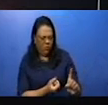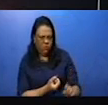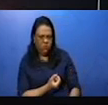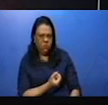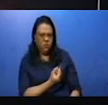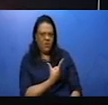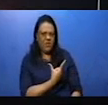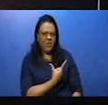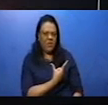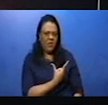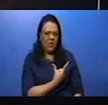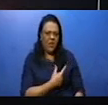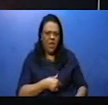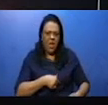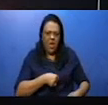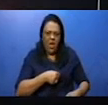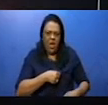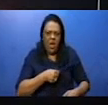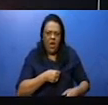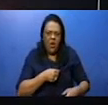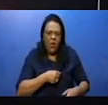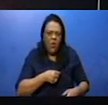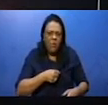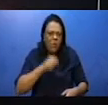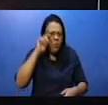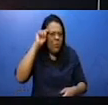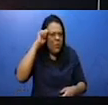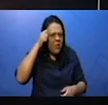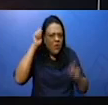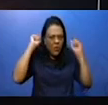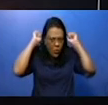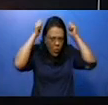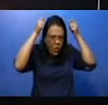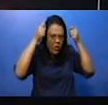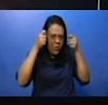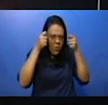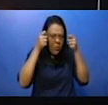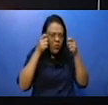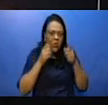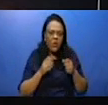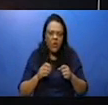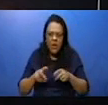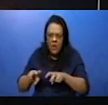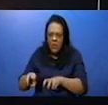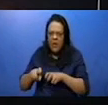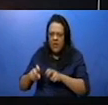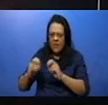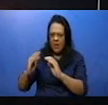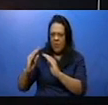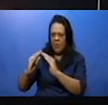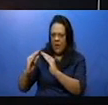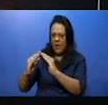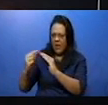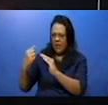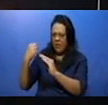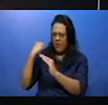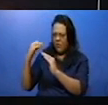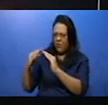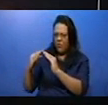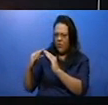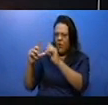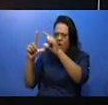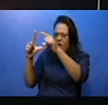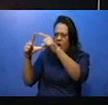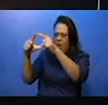Está até com uma roupa escura, um capuz. Olha o cenário. Uma casa ao fundo, a lua. É